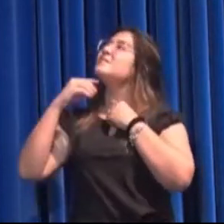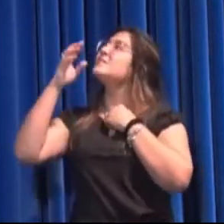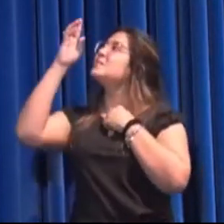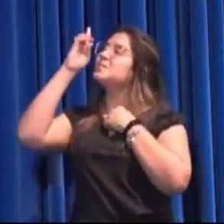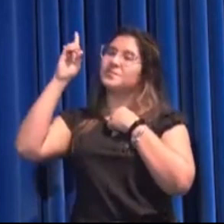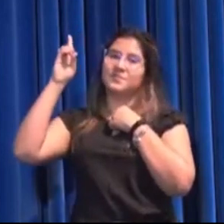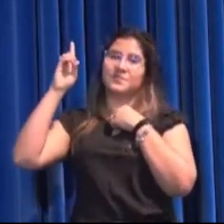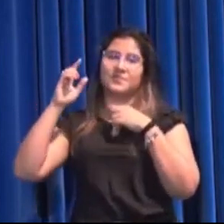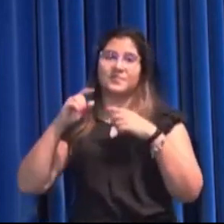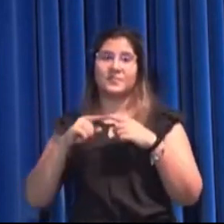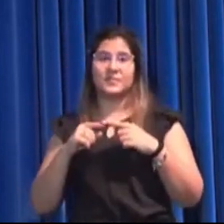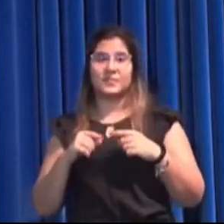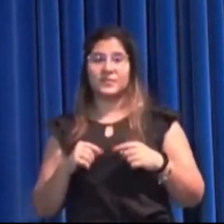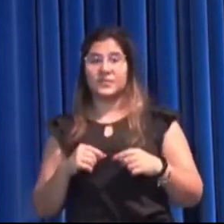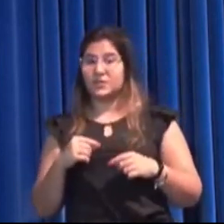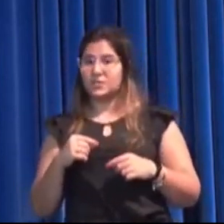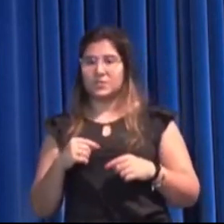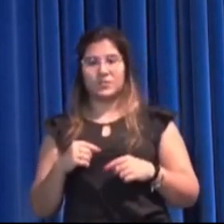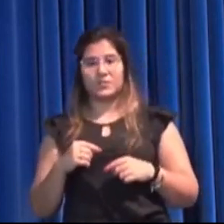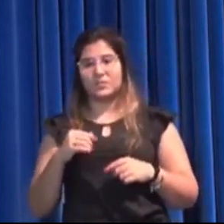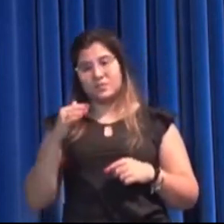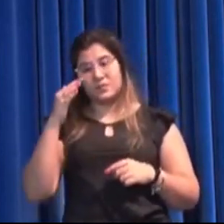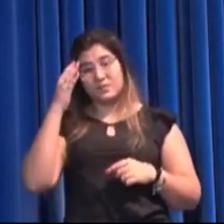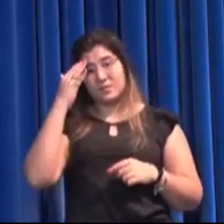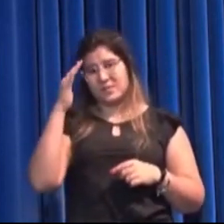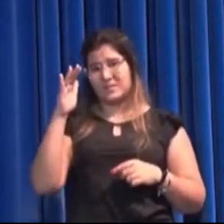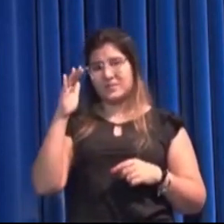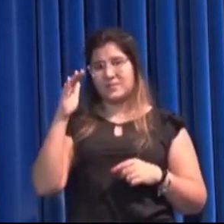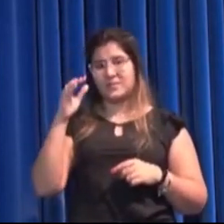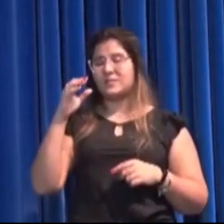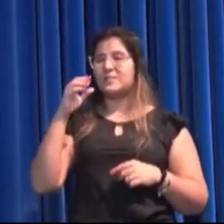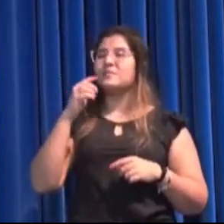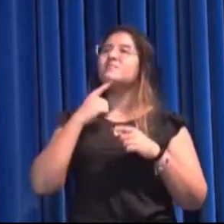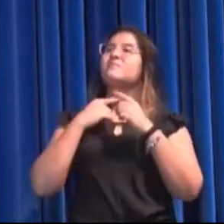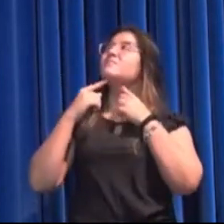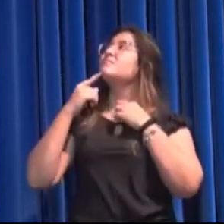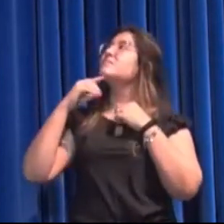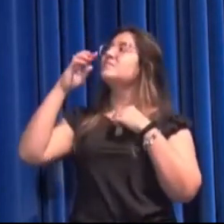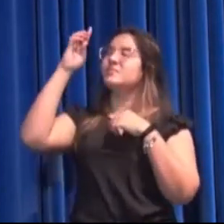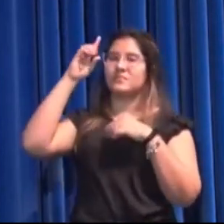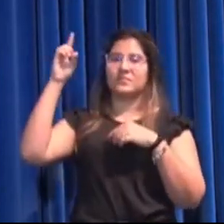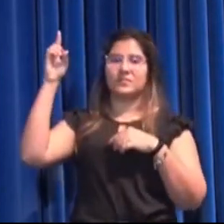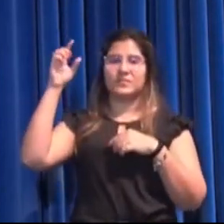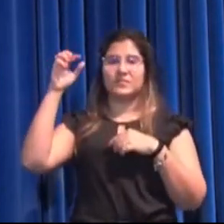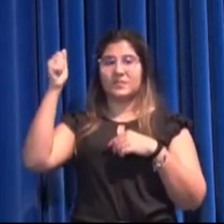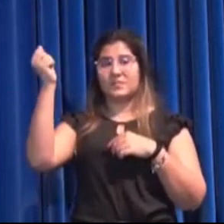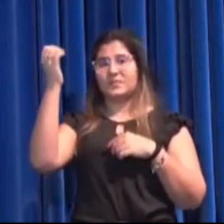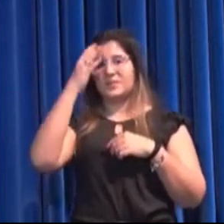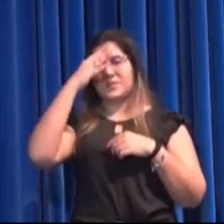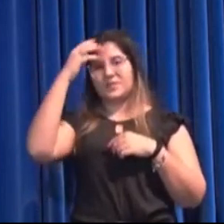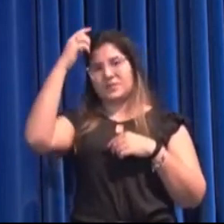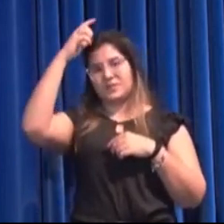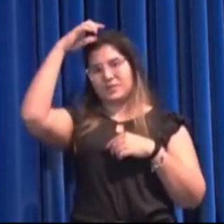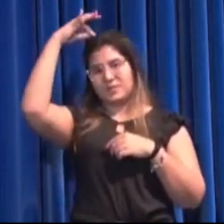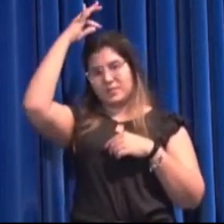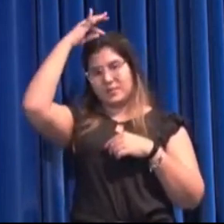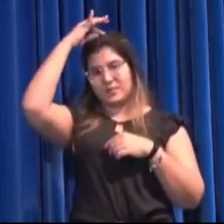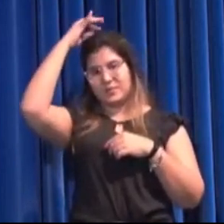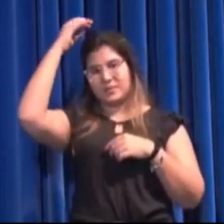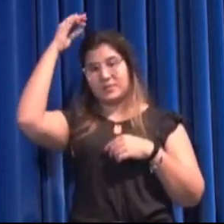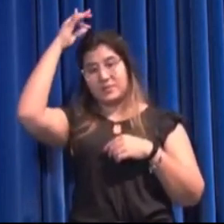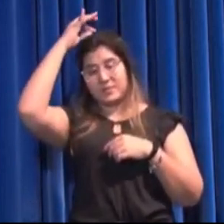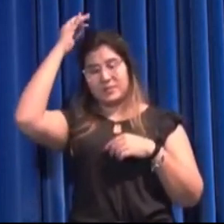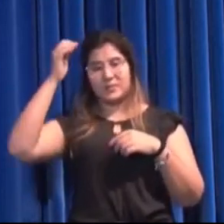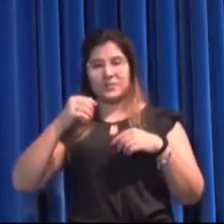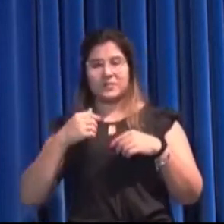vamos adivinhar a vontade do Pai. Isso é pela revelação do Espírito. E o Espírito vem trabalhar nos nossos corações. Ele